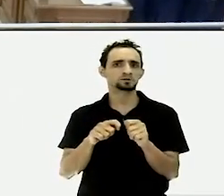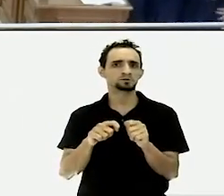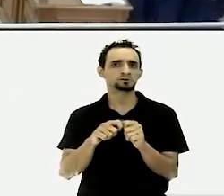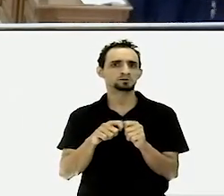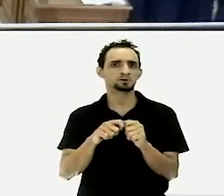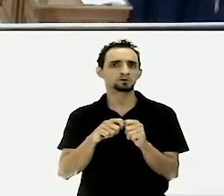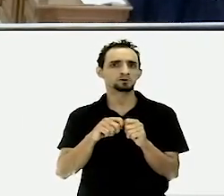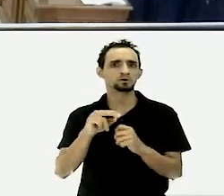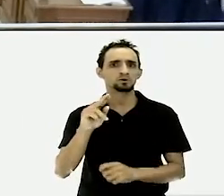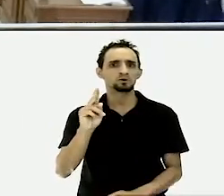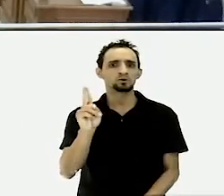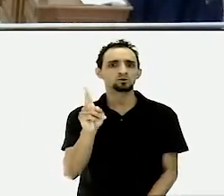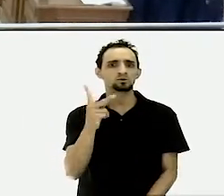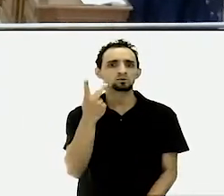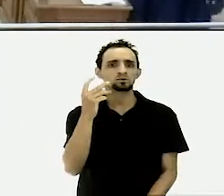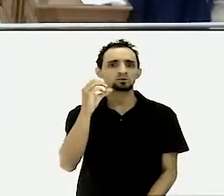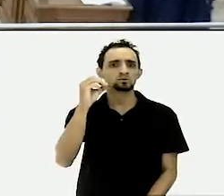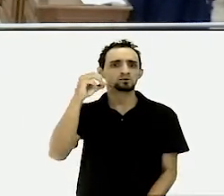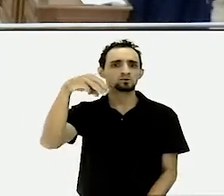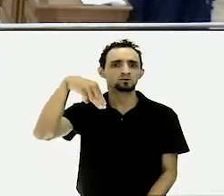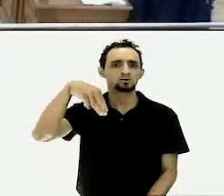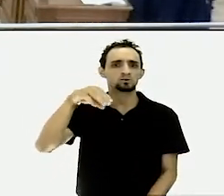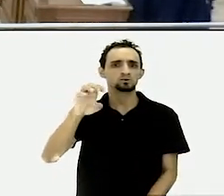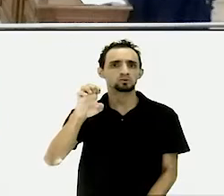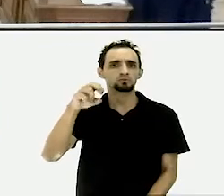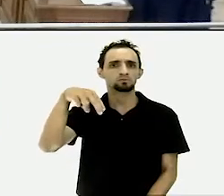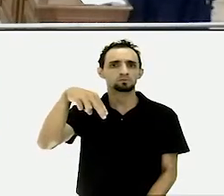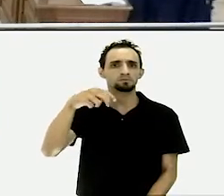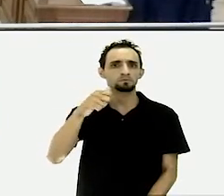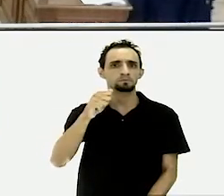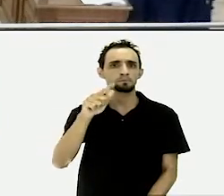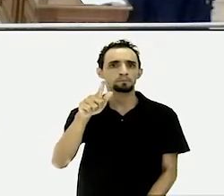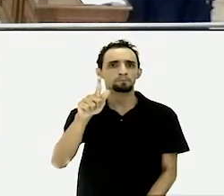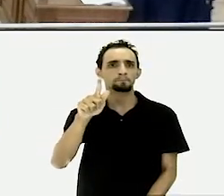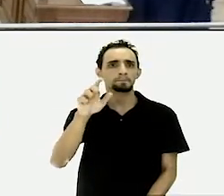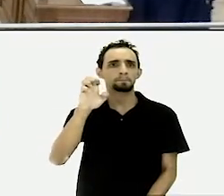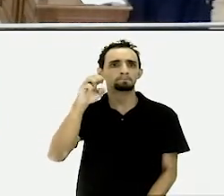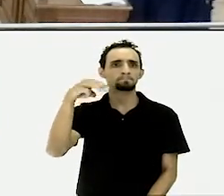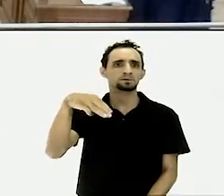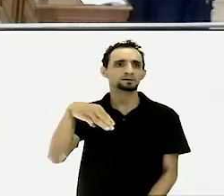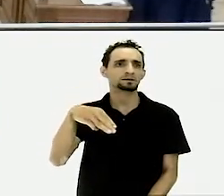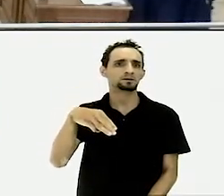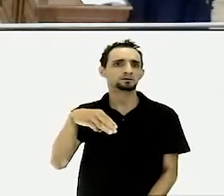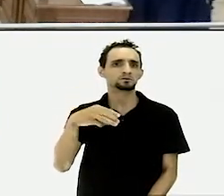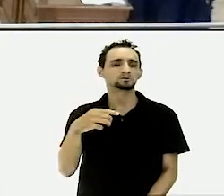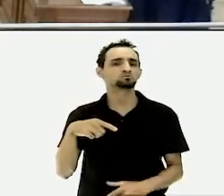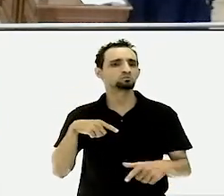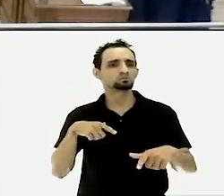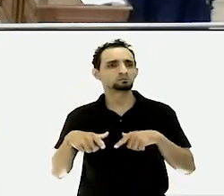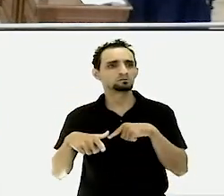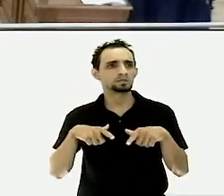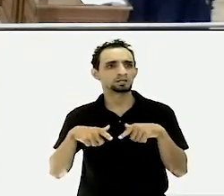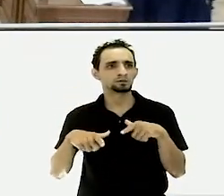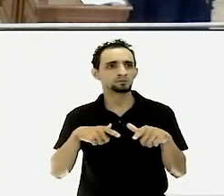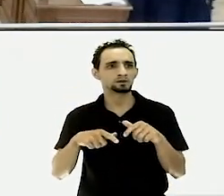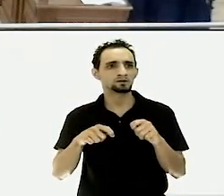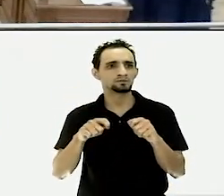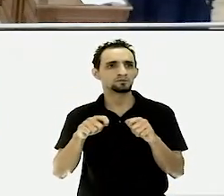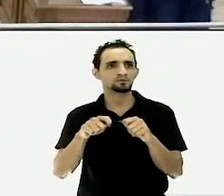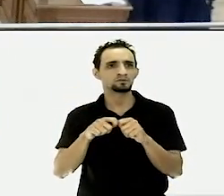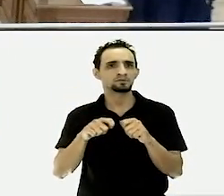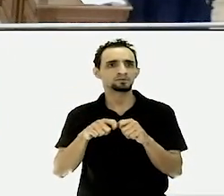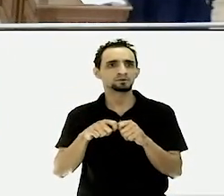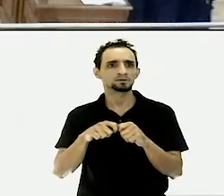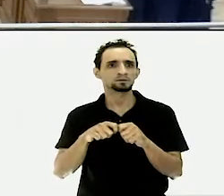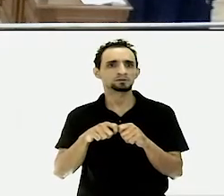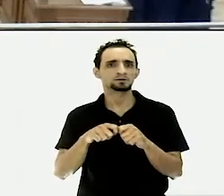E, por isso, deram essa história de mês amarelo devido a esse menino, a essa história triste.